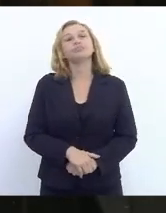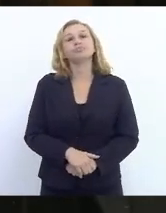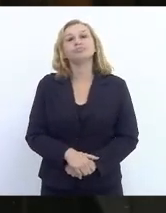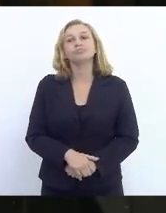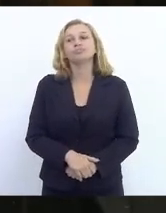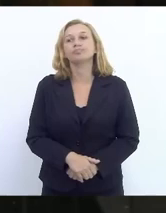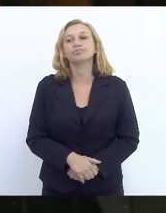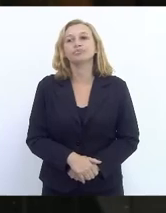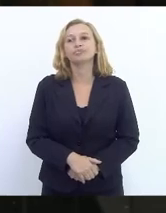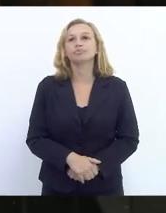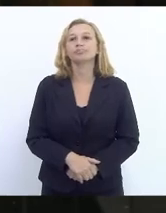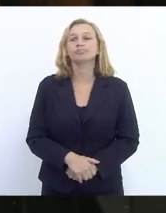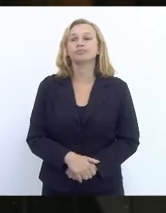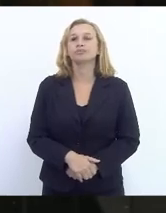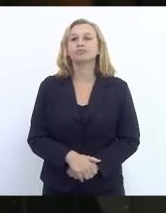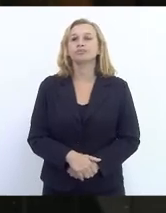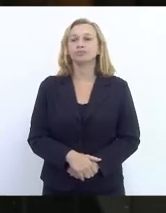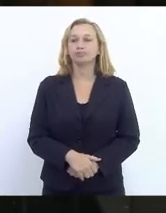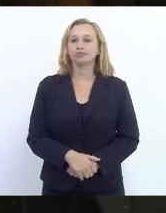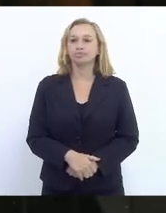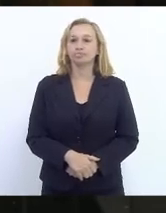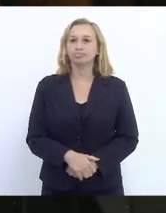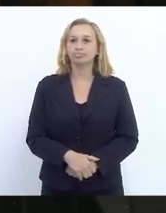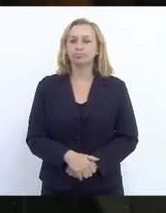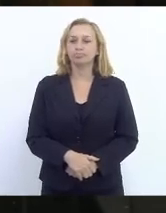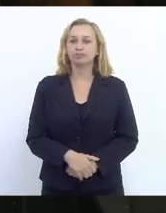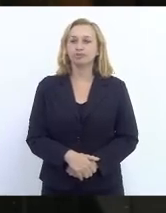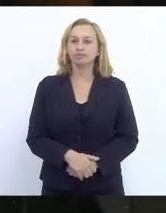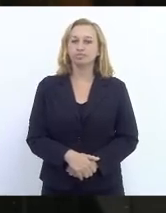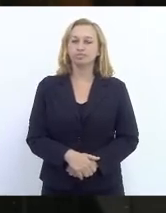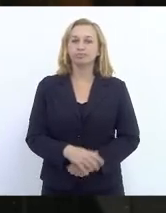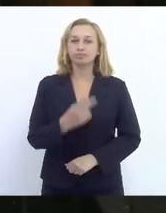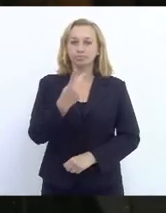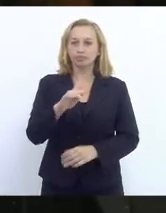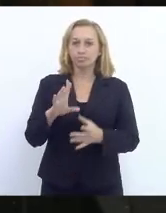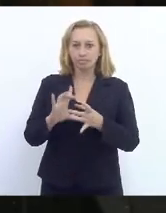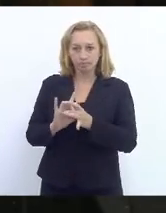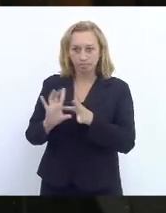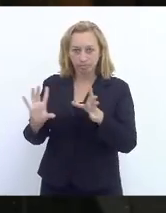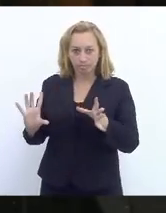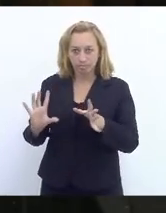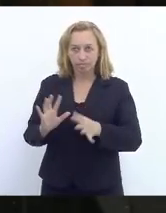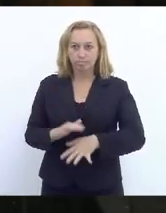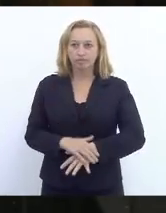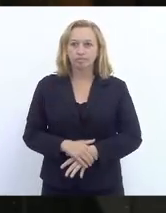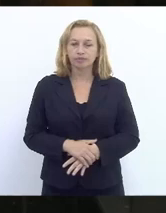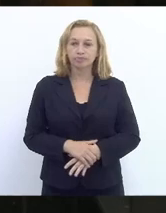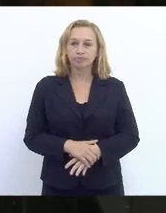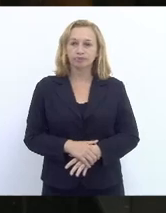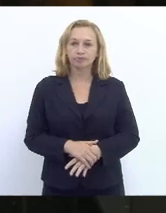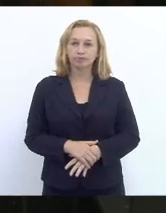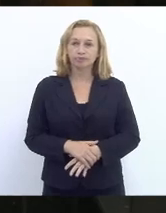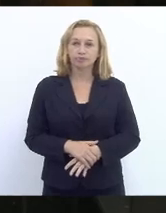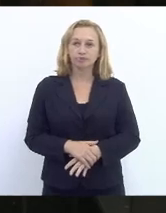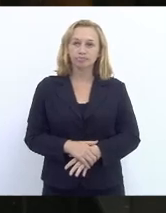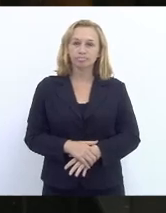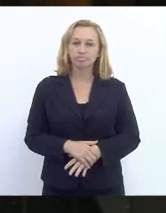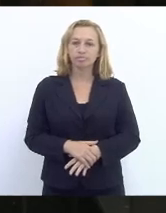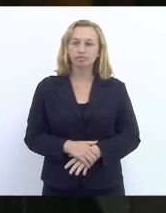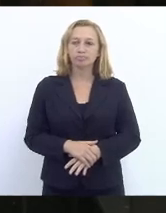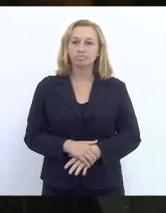que sua autorização de licenciamento do